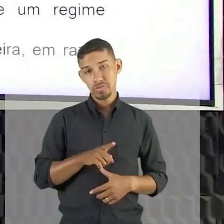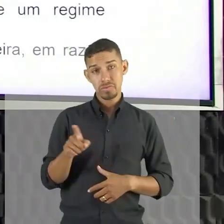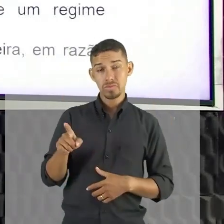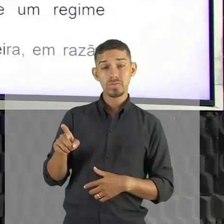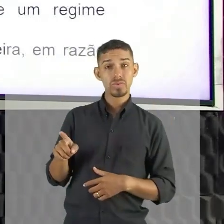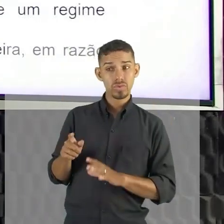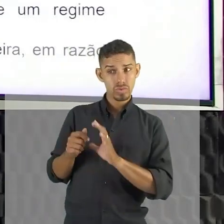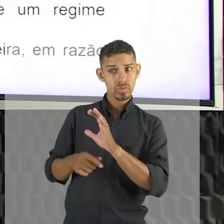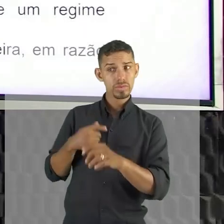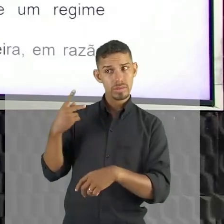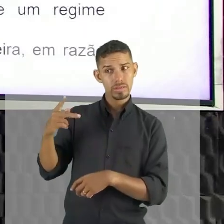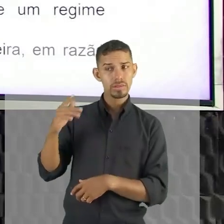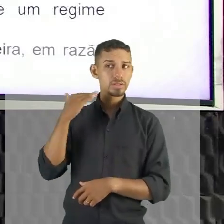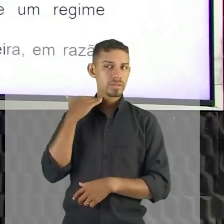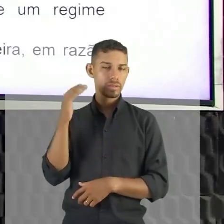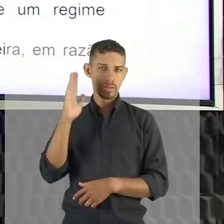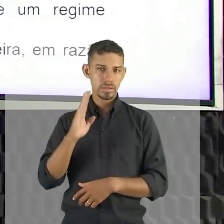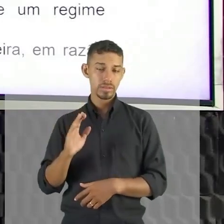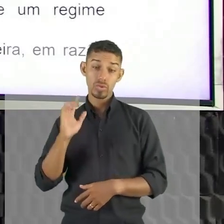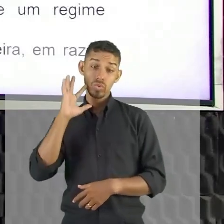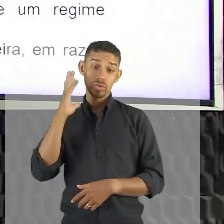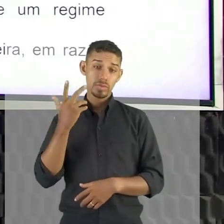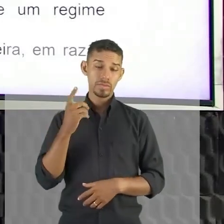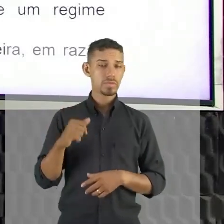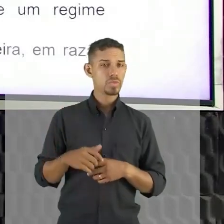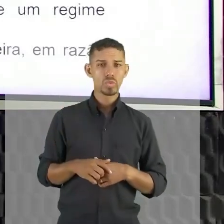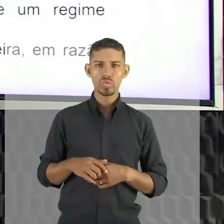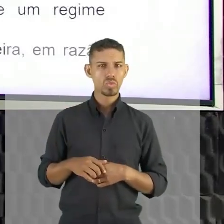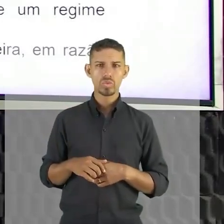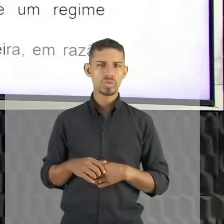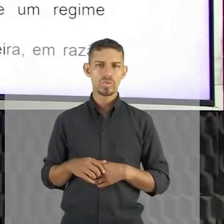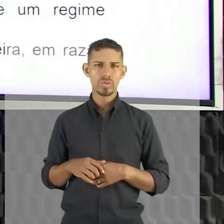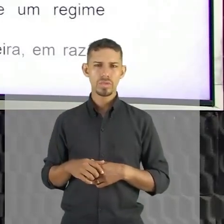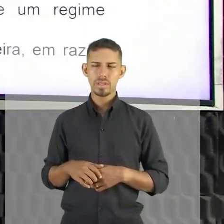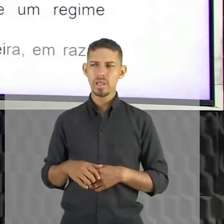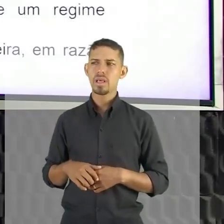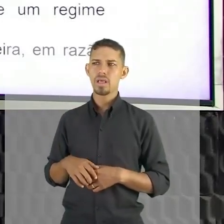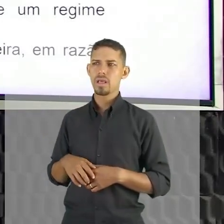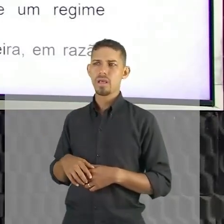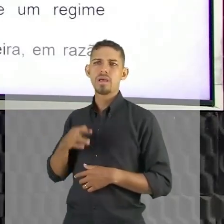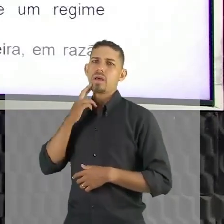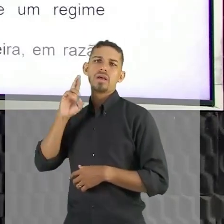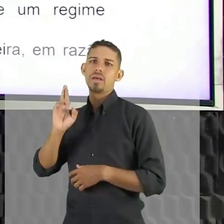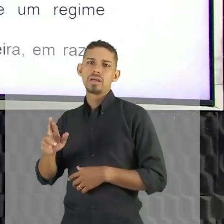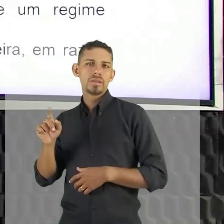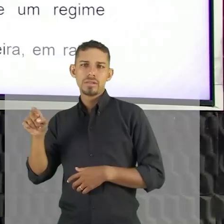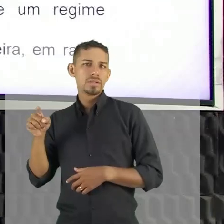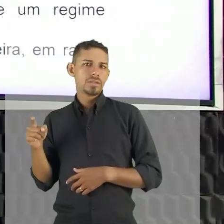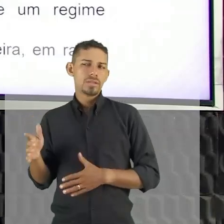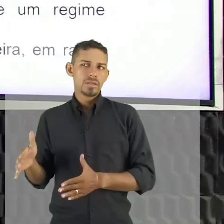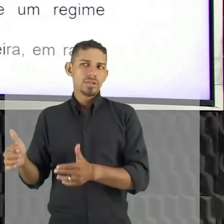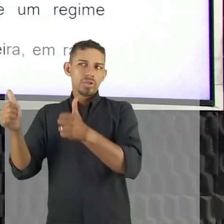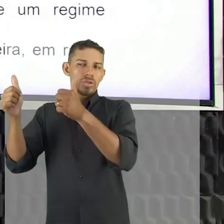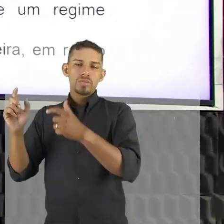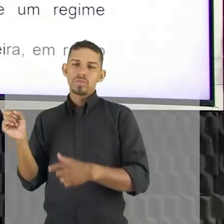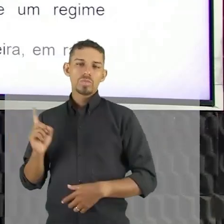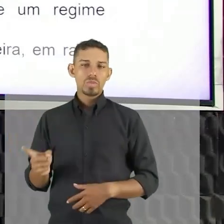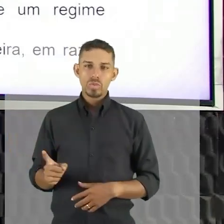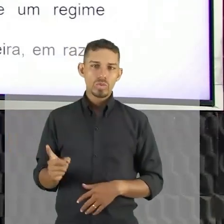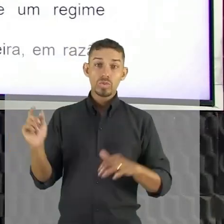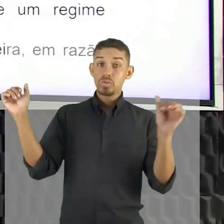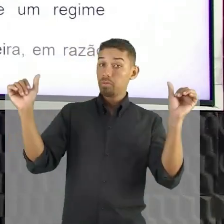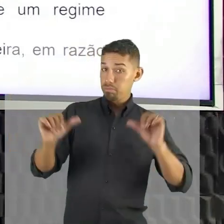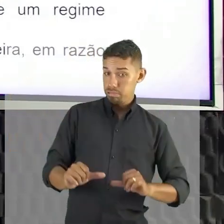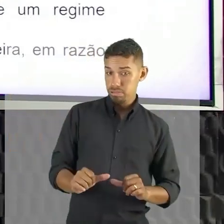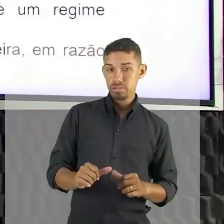cofres públicos brasileiros naquela ocasião. Então não trouxe, não houve essa indenização, até porque o Paraguai, que estava dentro